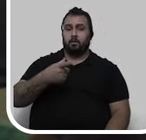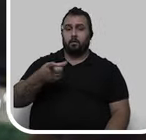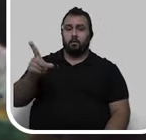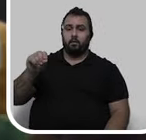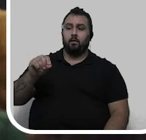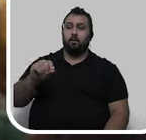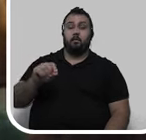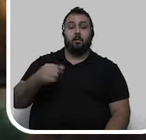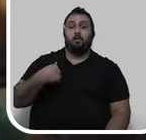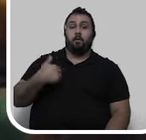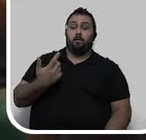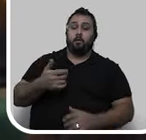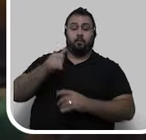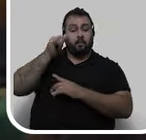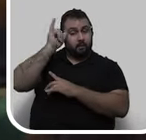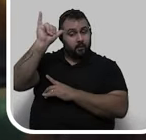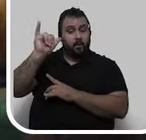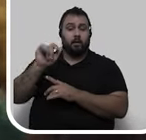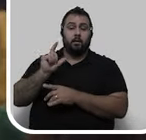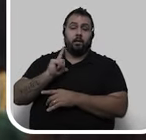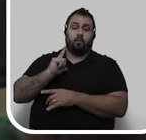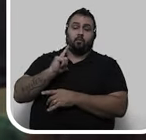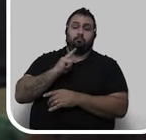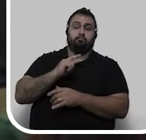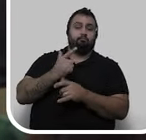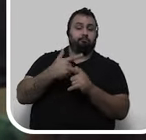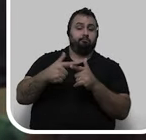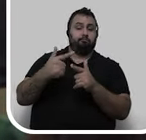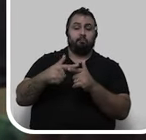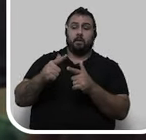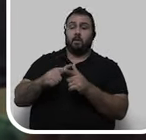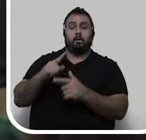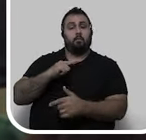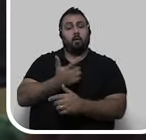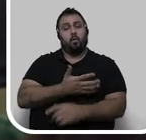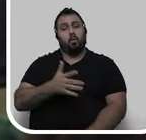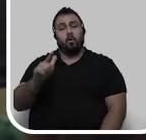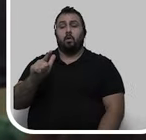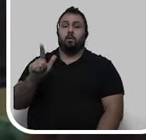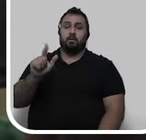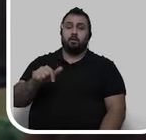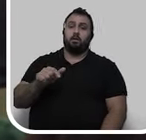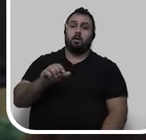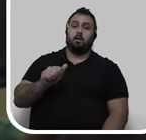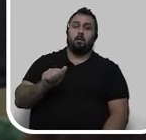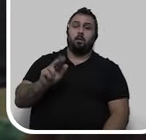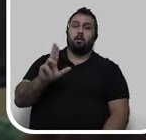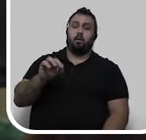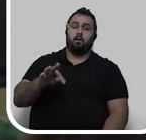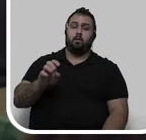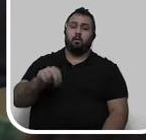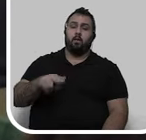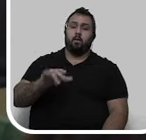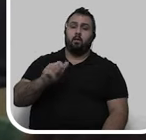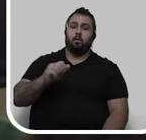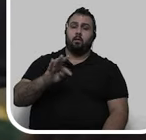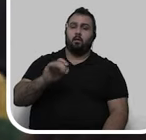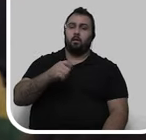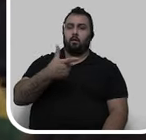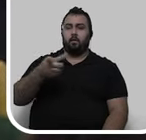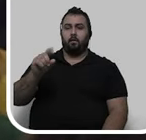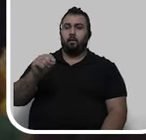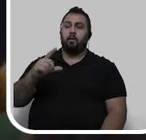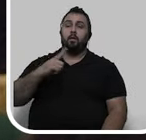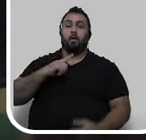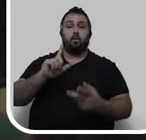não sofrer um ataque tão simples. O WhatsApp, por exemplo, é um que implementou o segundo fator de autenticação. Mas a vida fica chata. Não. Quem colocou o segundo